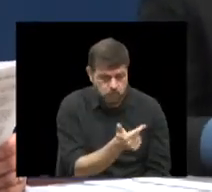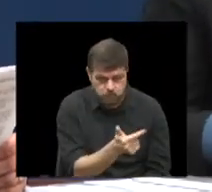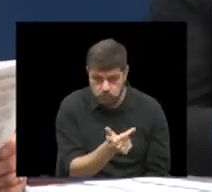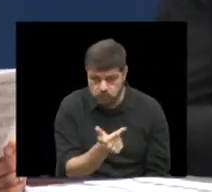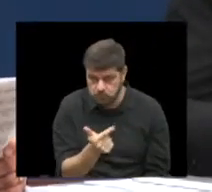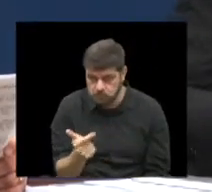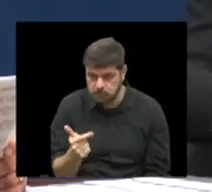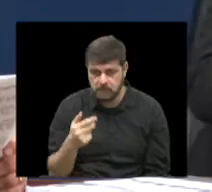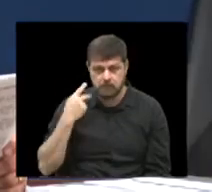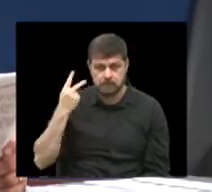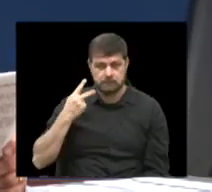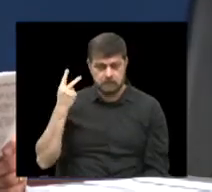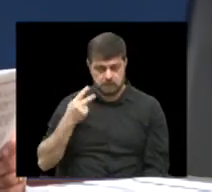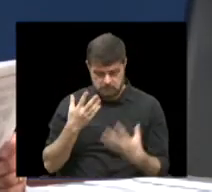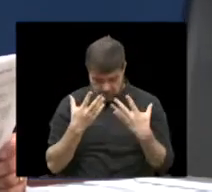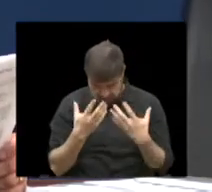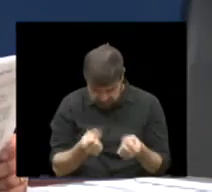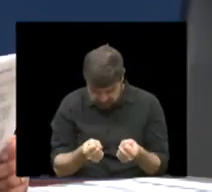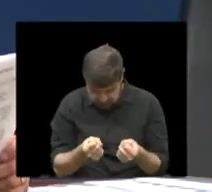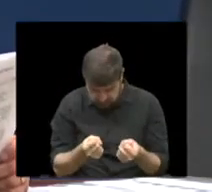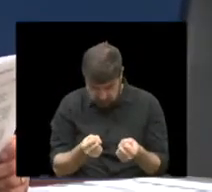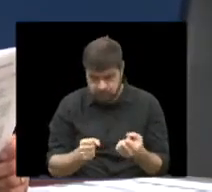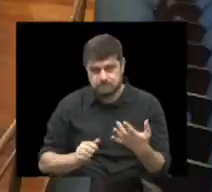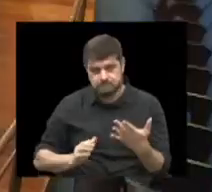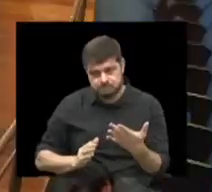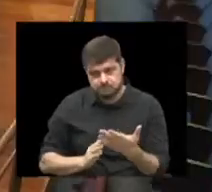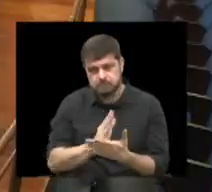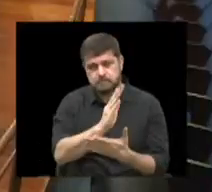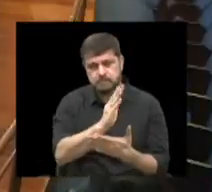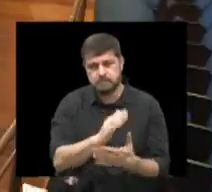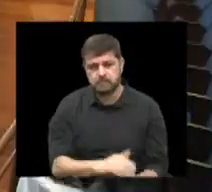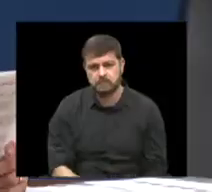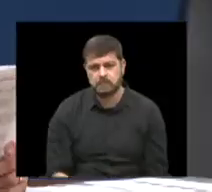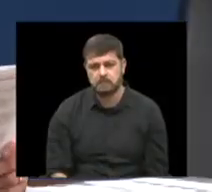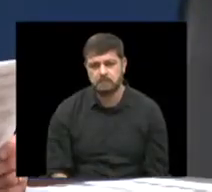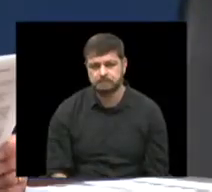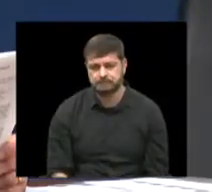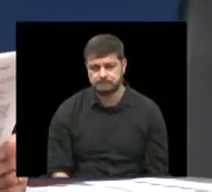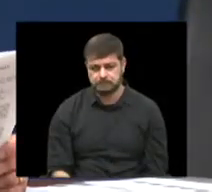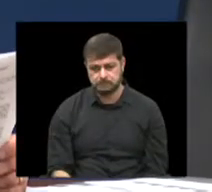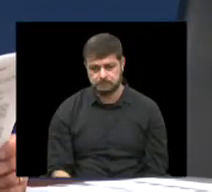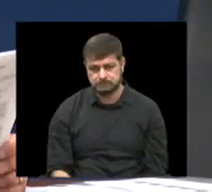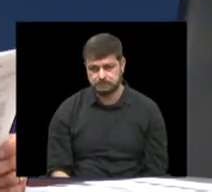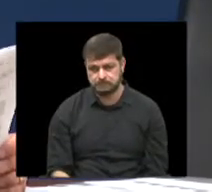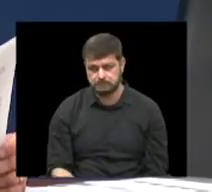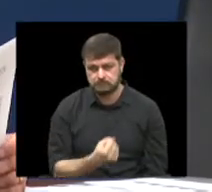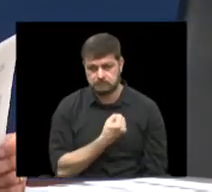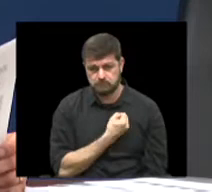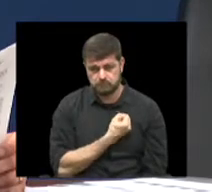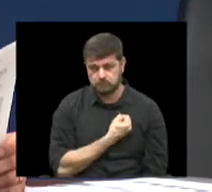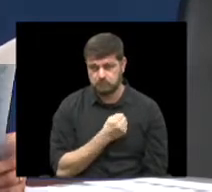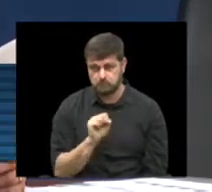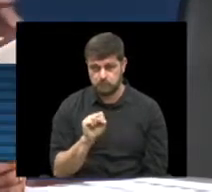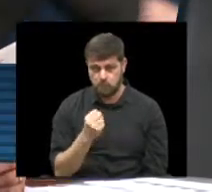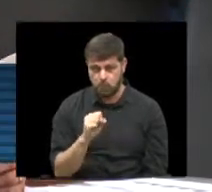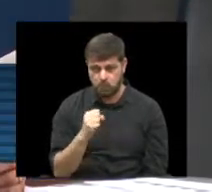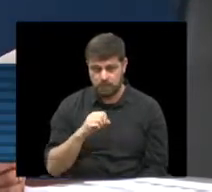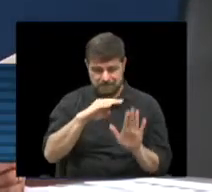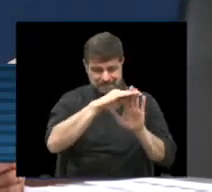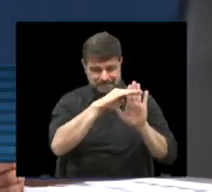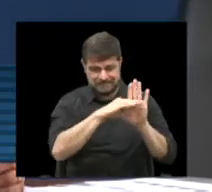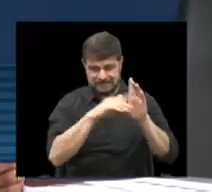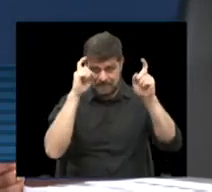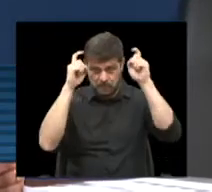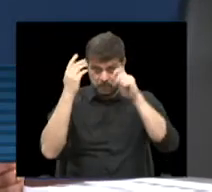Em votação, vereadores favoráveis permaneçam como estão. Aprovado. Item 8, matérias adiadas na